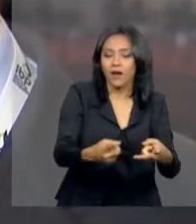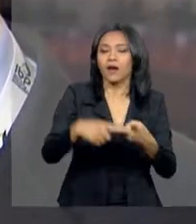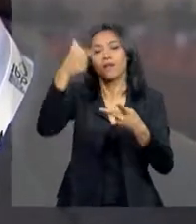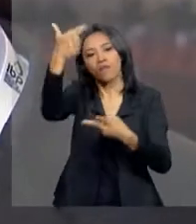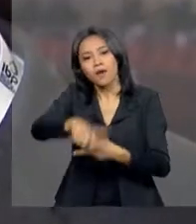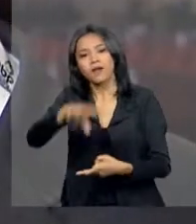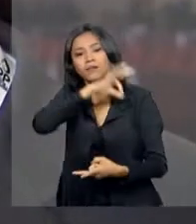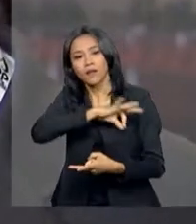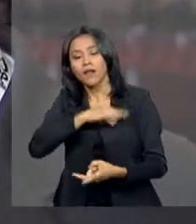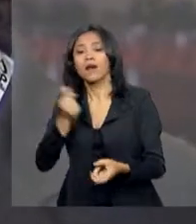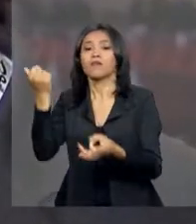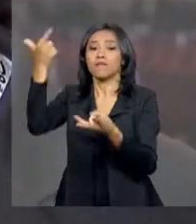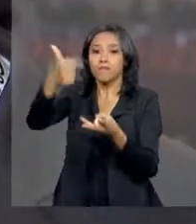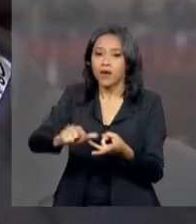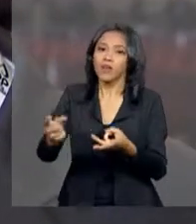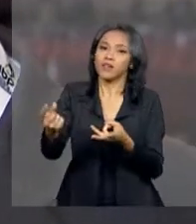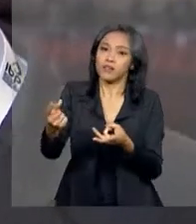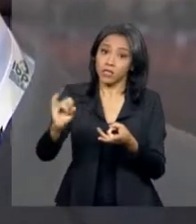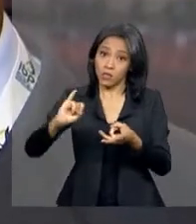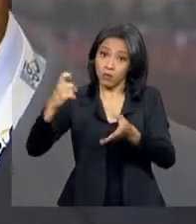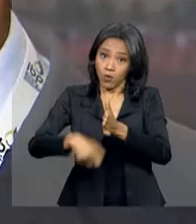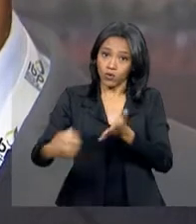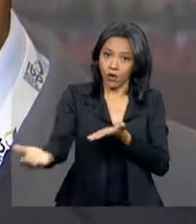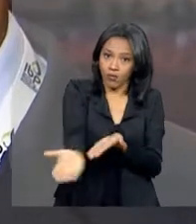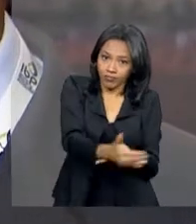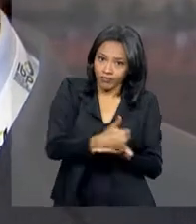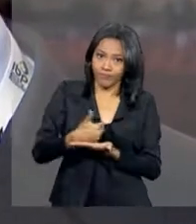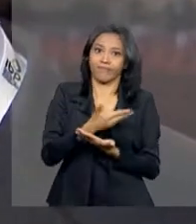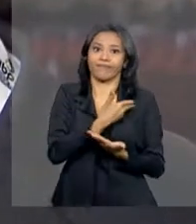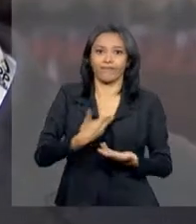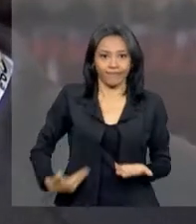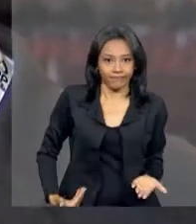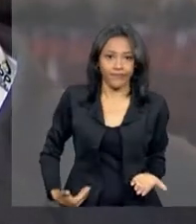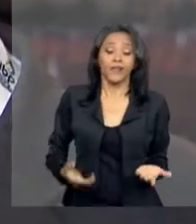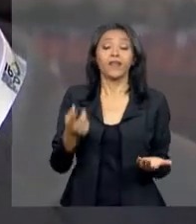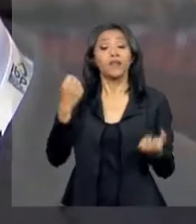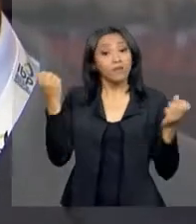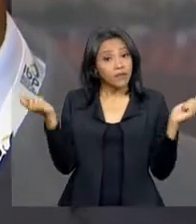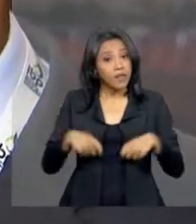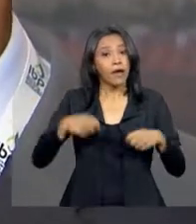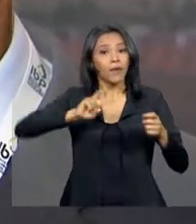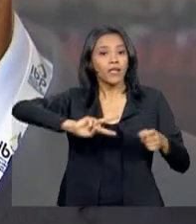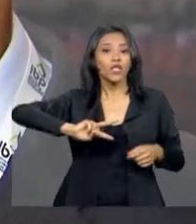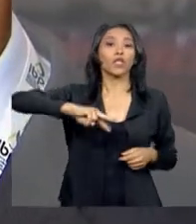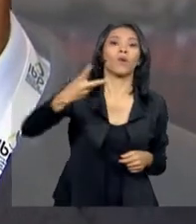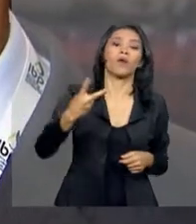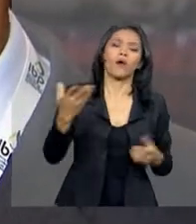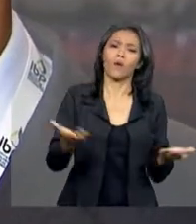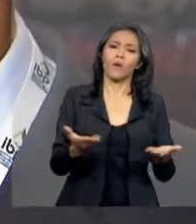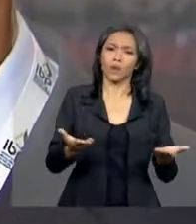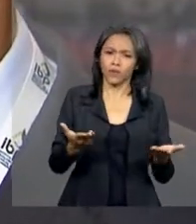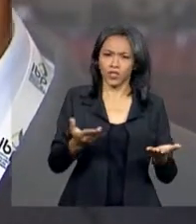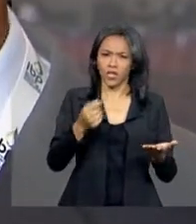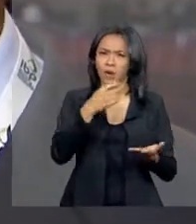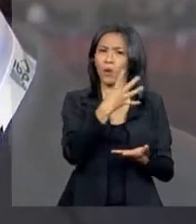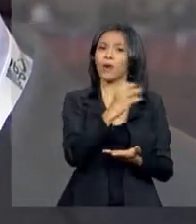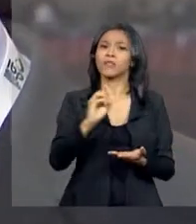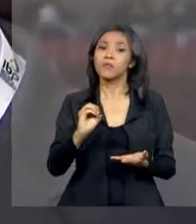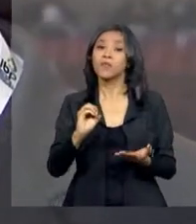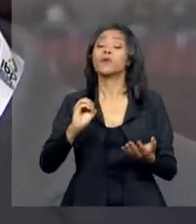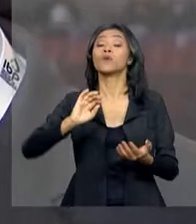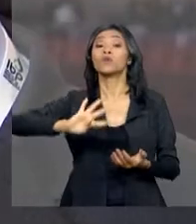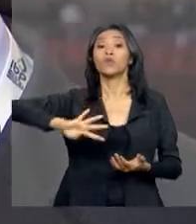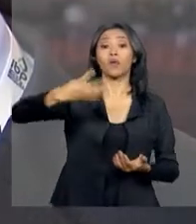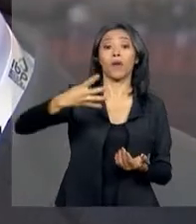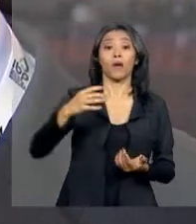muito mais arrecadação a estimativa é que a gente pode dobrar a quantidade de empregos que hoje é de 400 mil para 800 mil